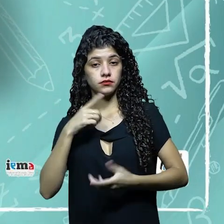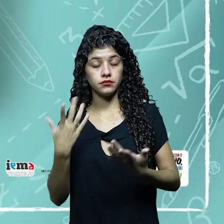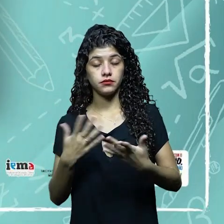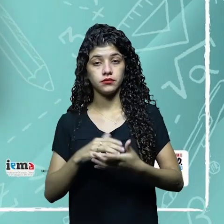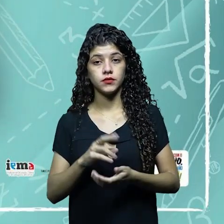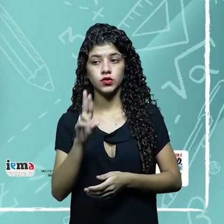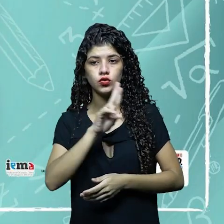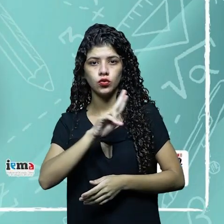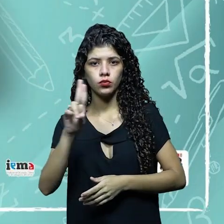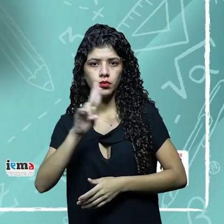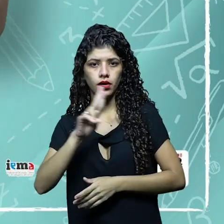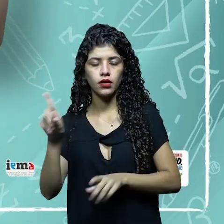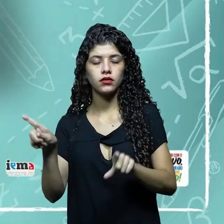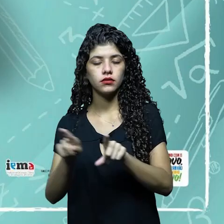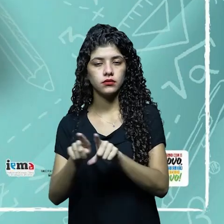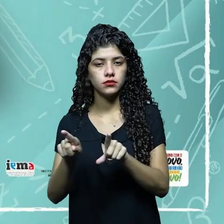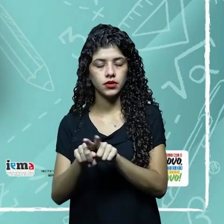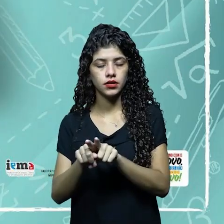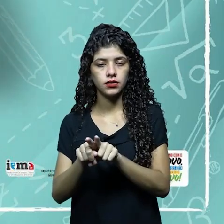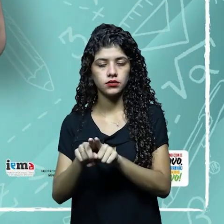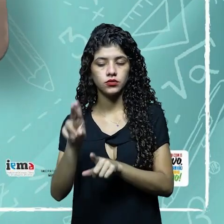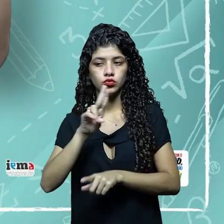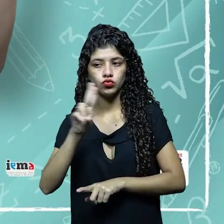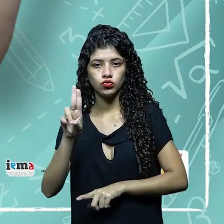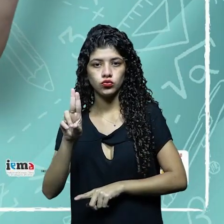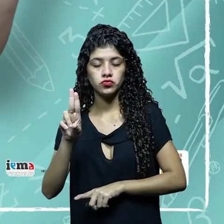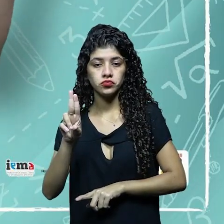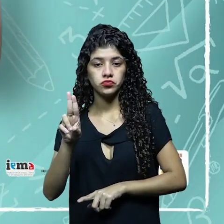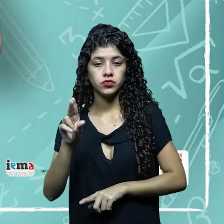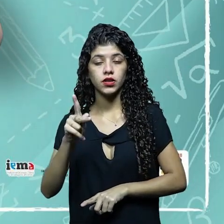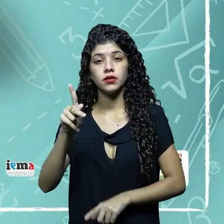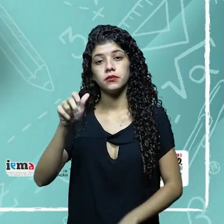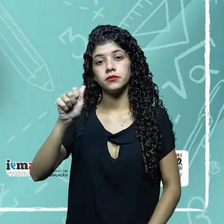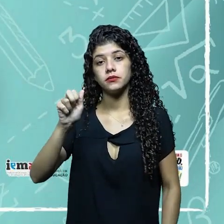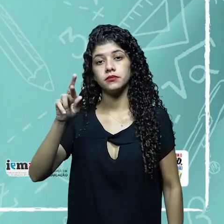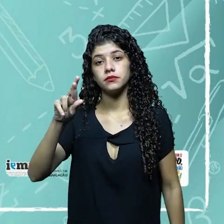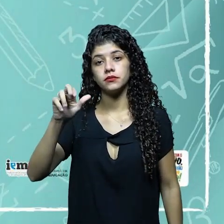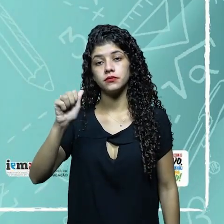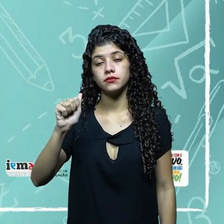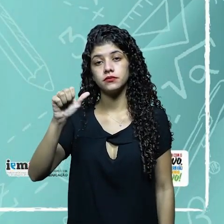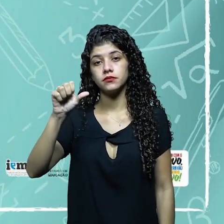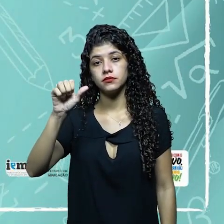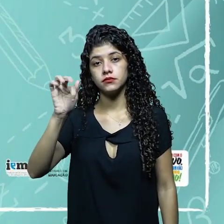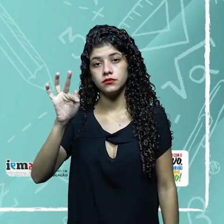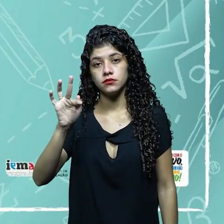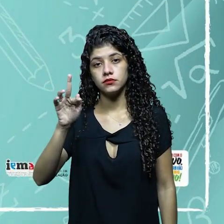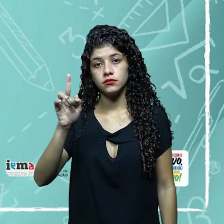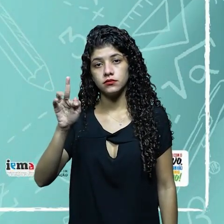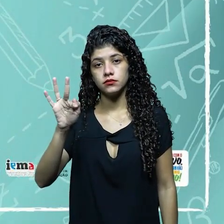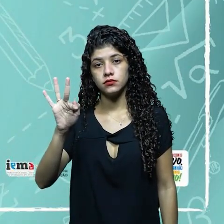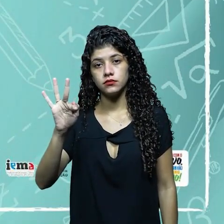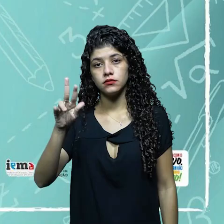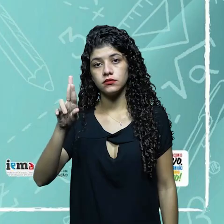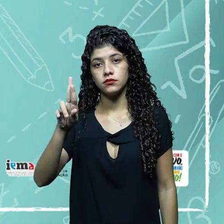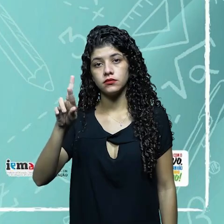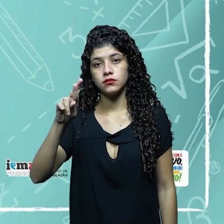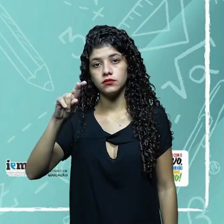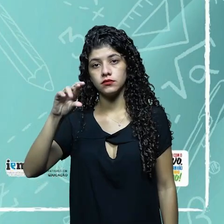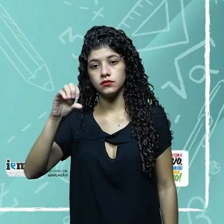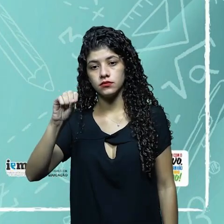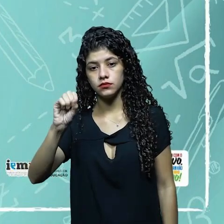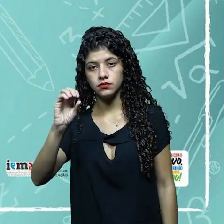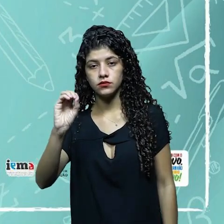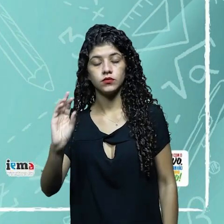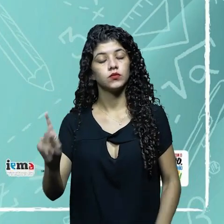você nomeia ele também, você coloca lá o nome parafuso, aí você define a cor, vamos supor aqui